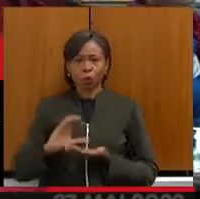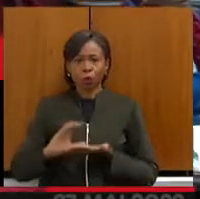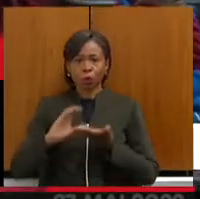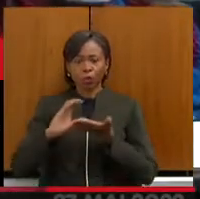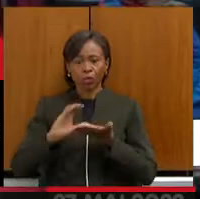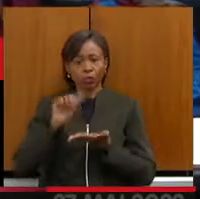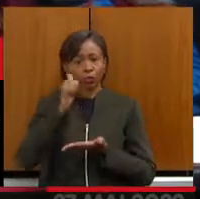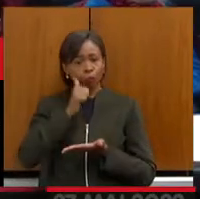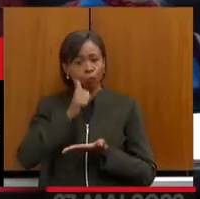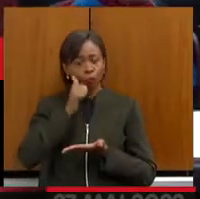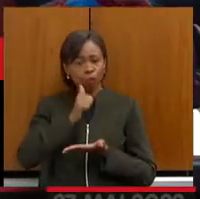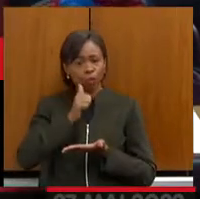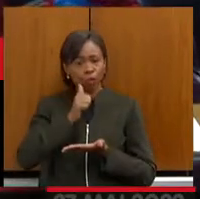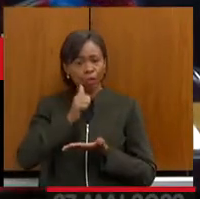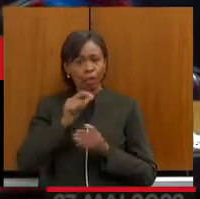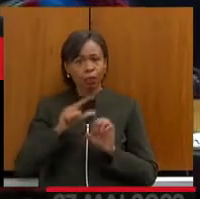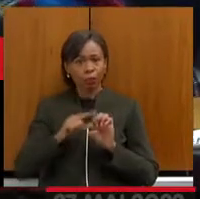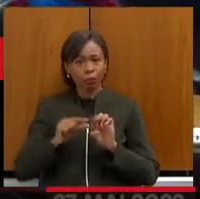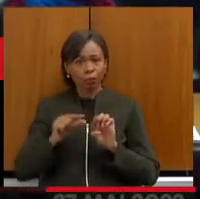empreendedora